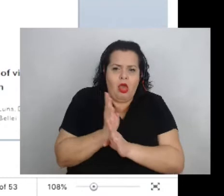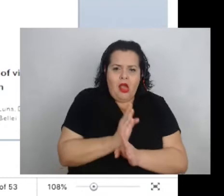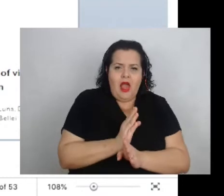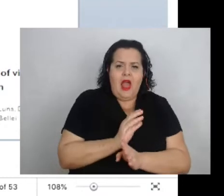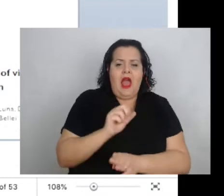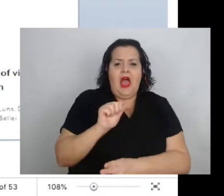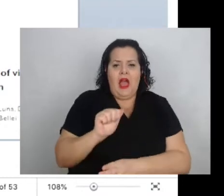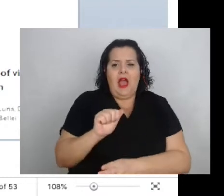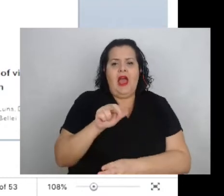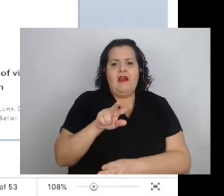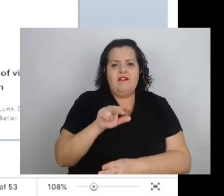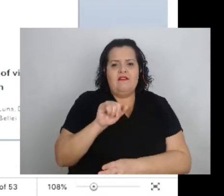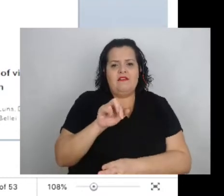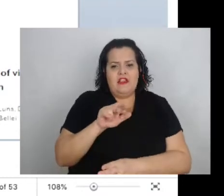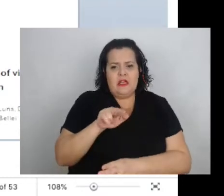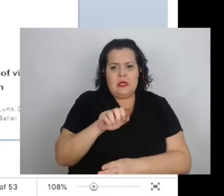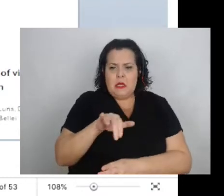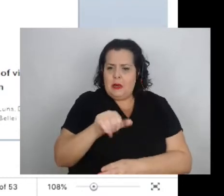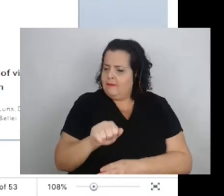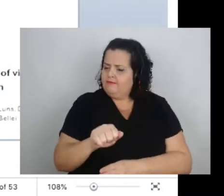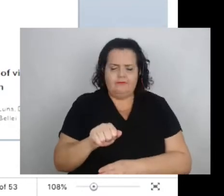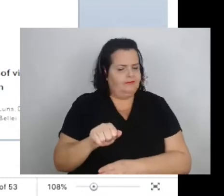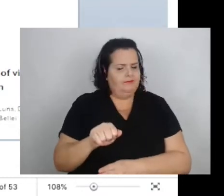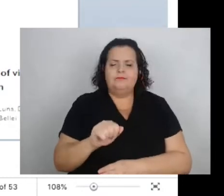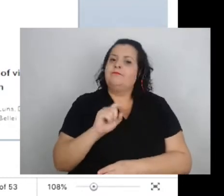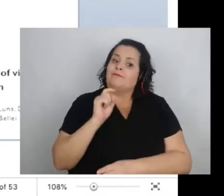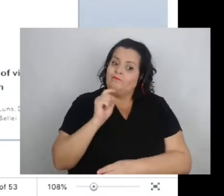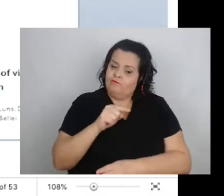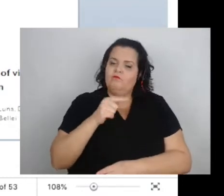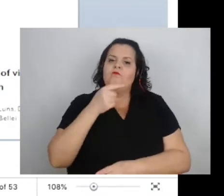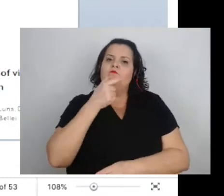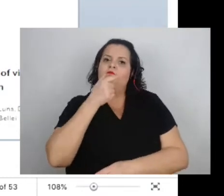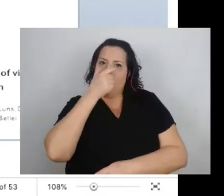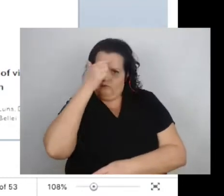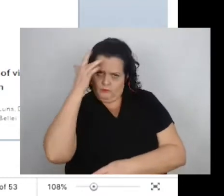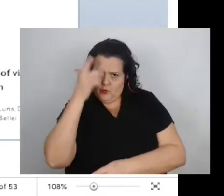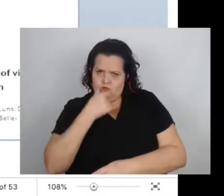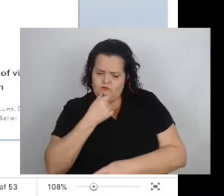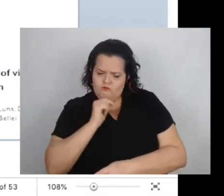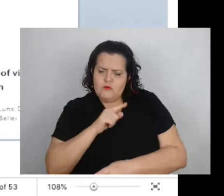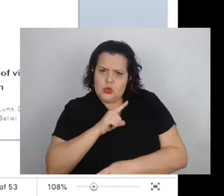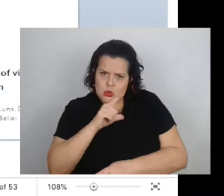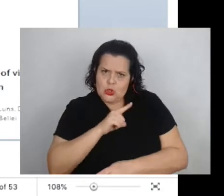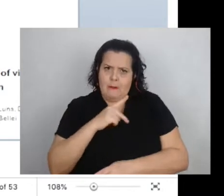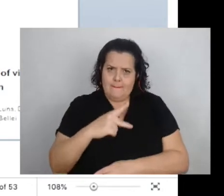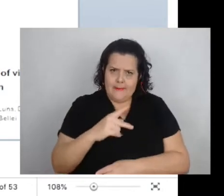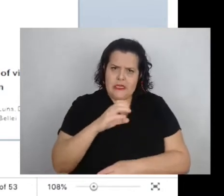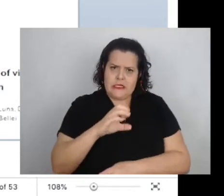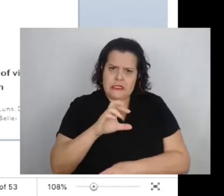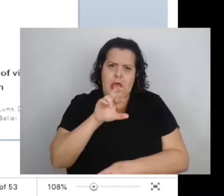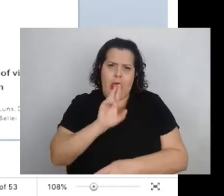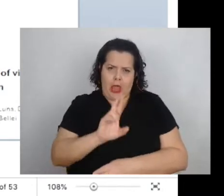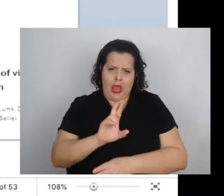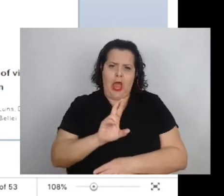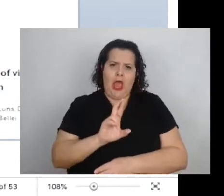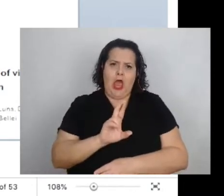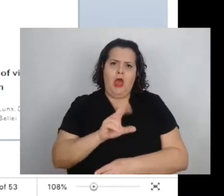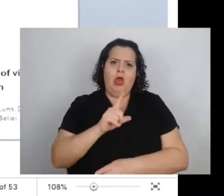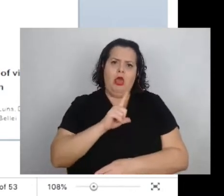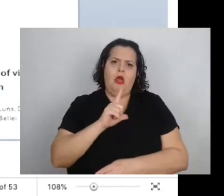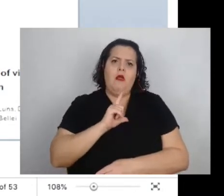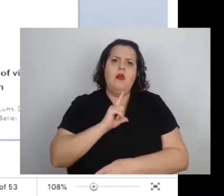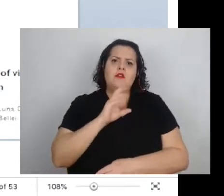facilidade. Esse paciente tinha PCR positivo no soro no 10º dia, 9 para 10